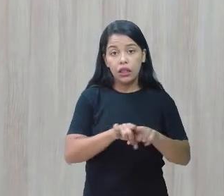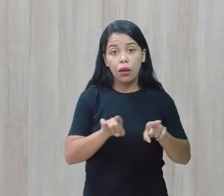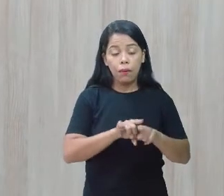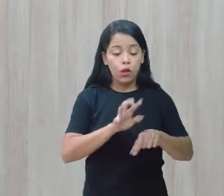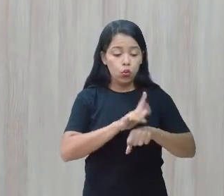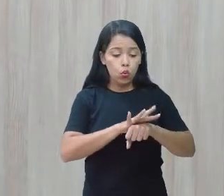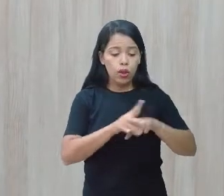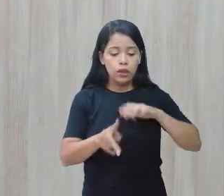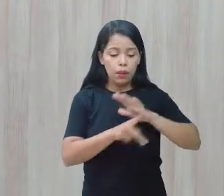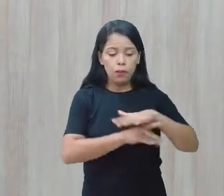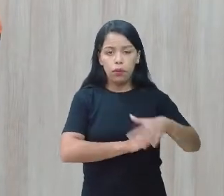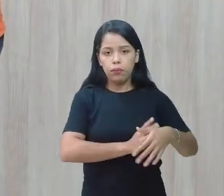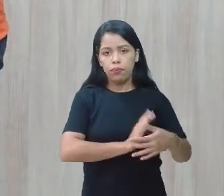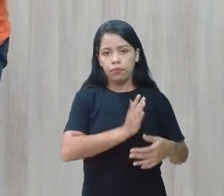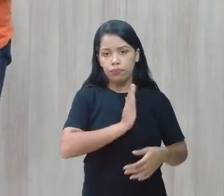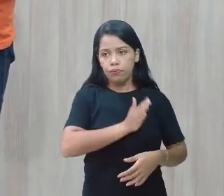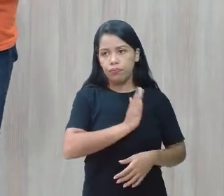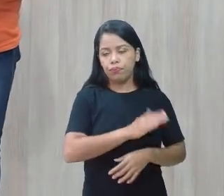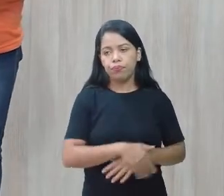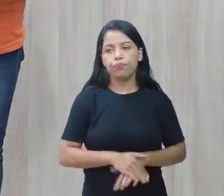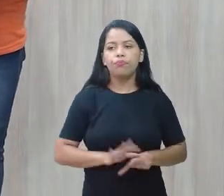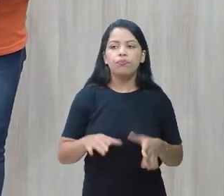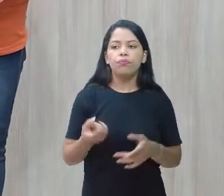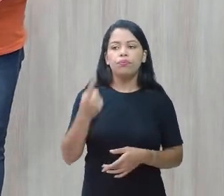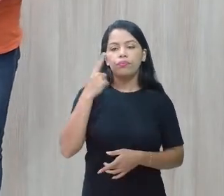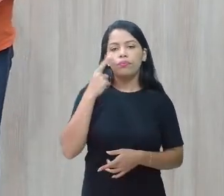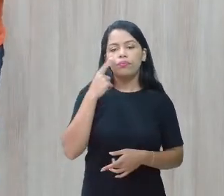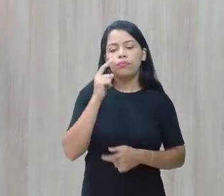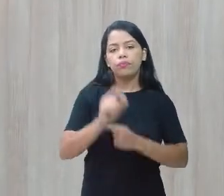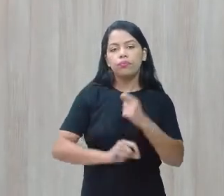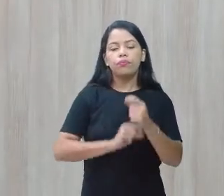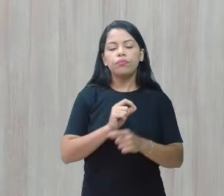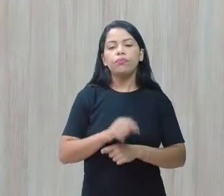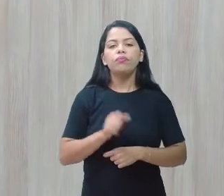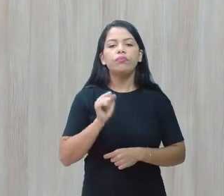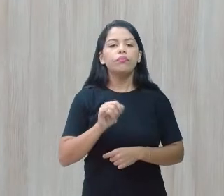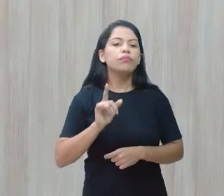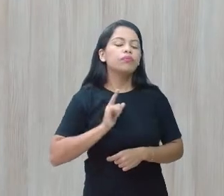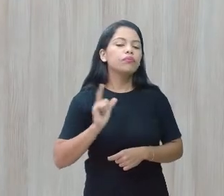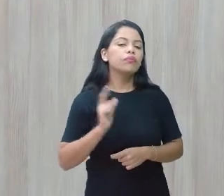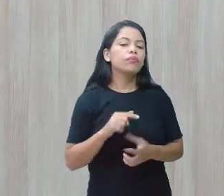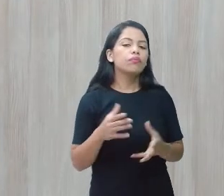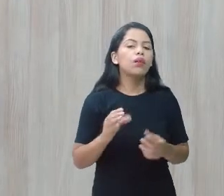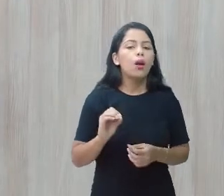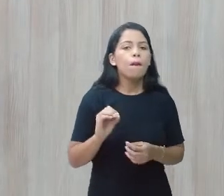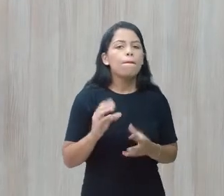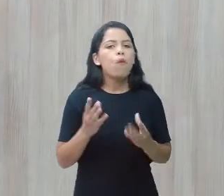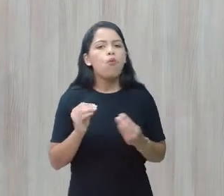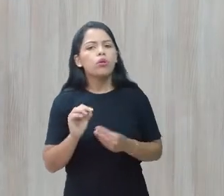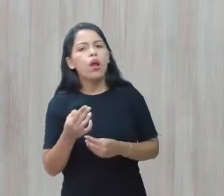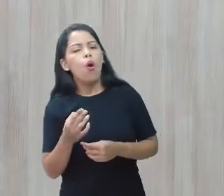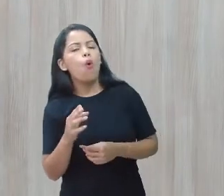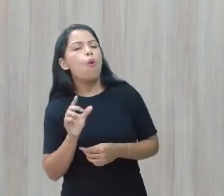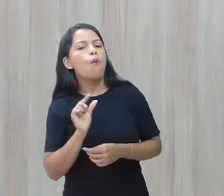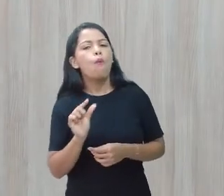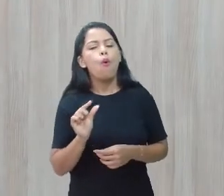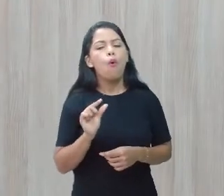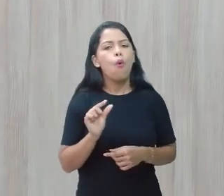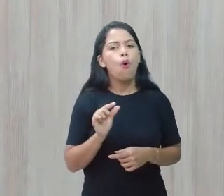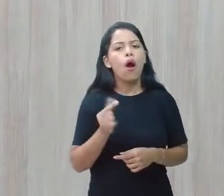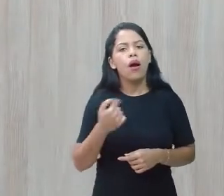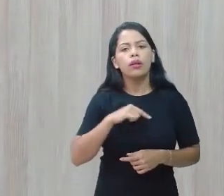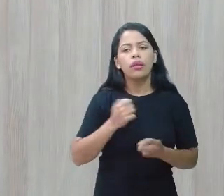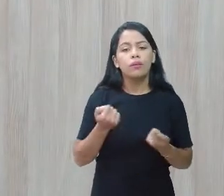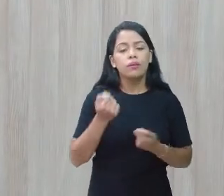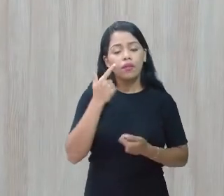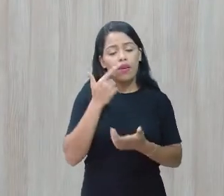muito importante, e para a gente ver, gente, pequena e grande circulação, se faz necessário a gente dar uma caminhada bem rápida em alguns